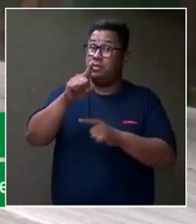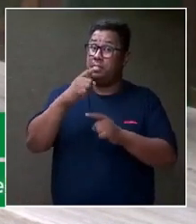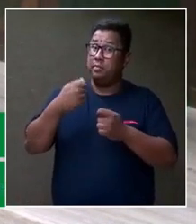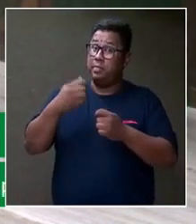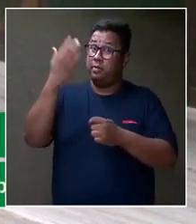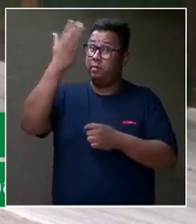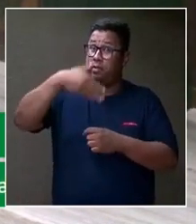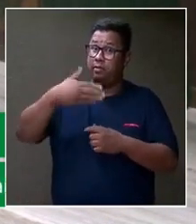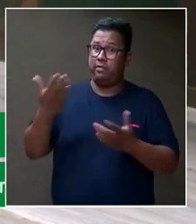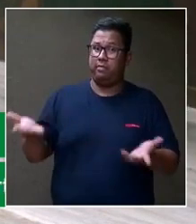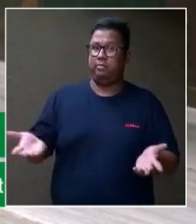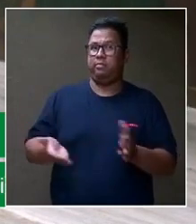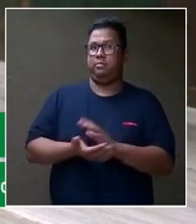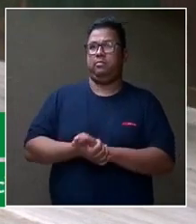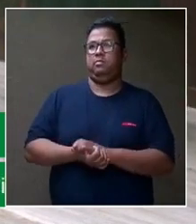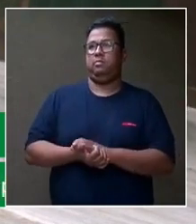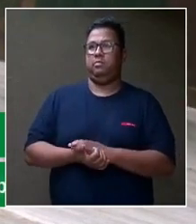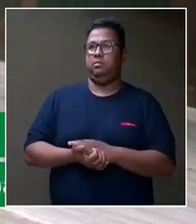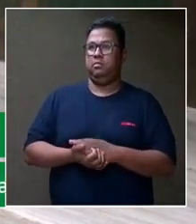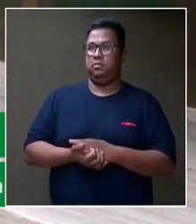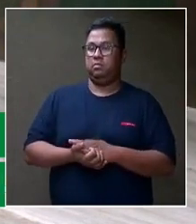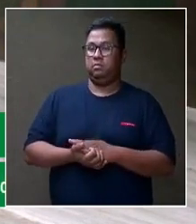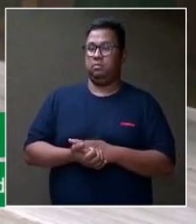trazer os meios, né?